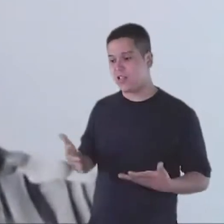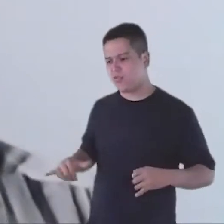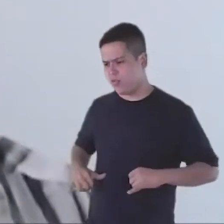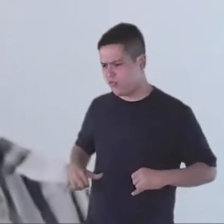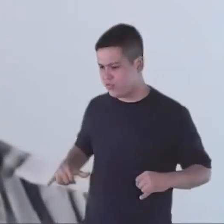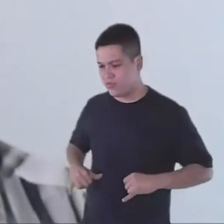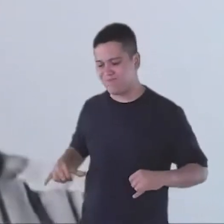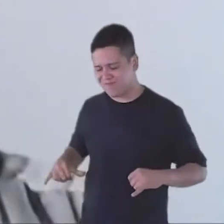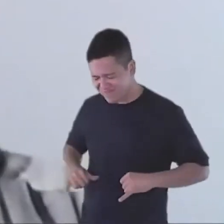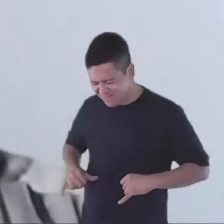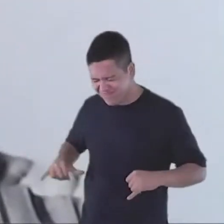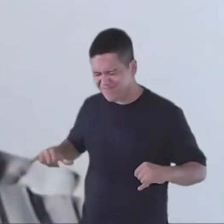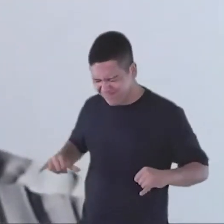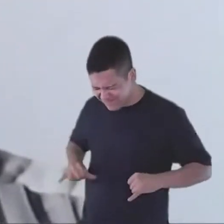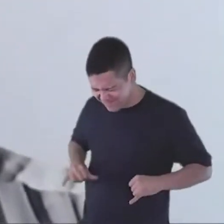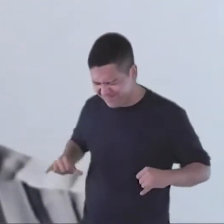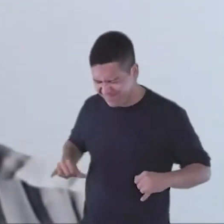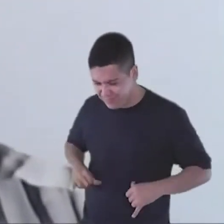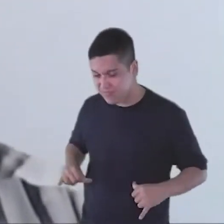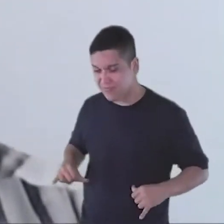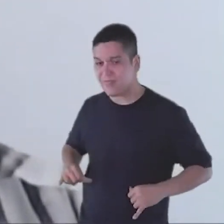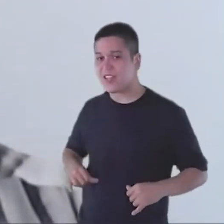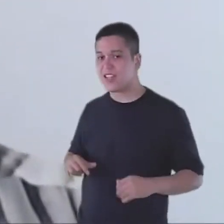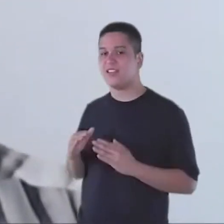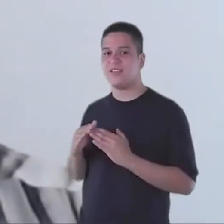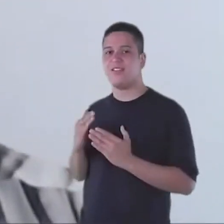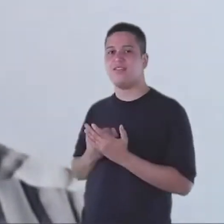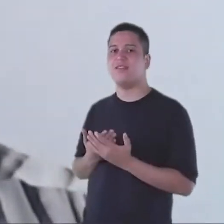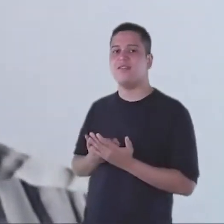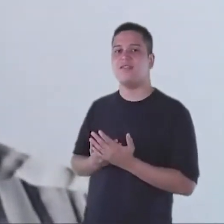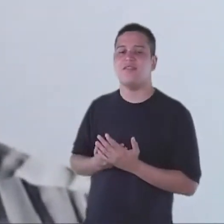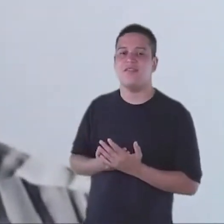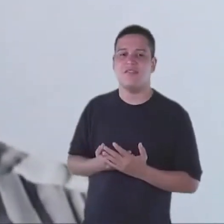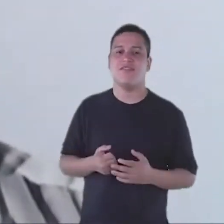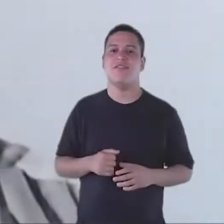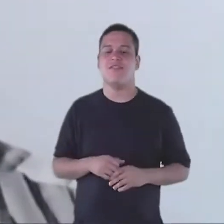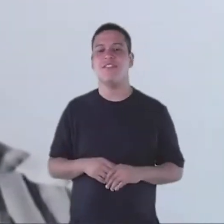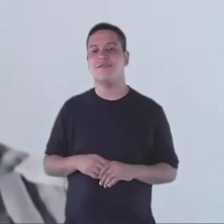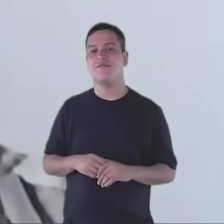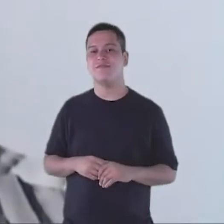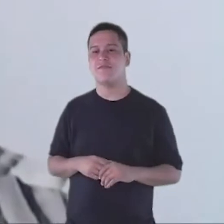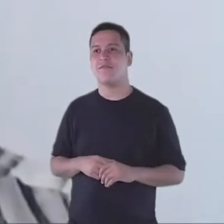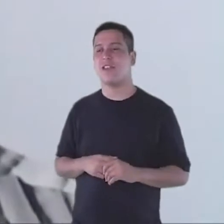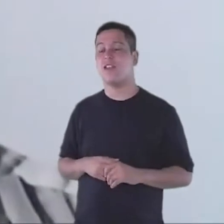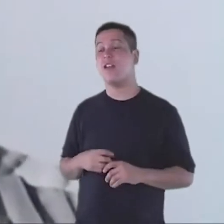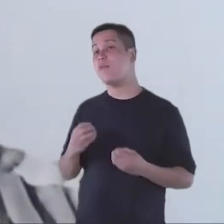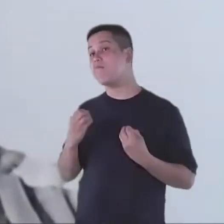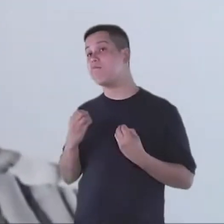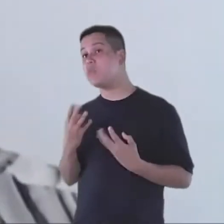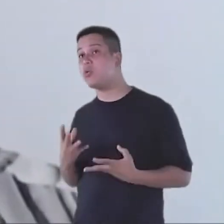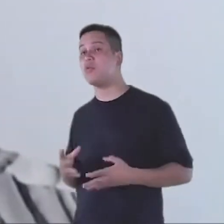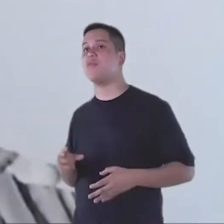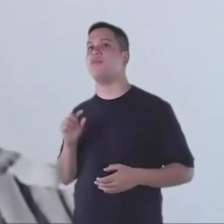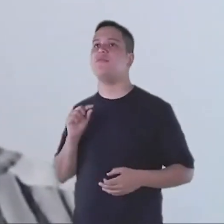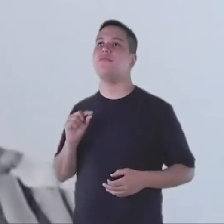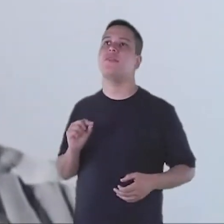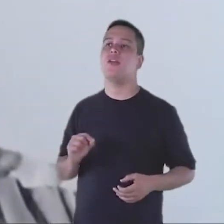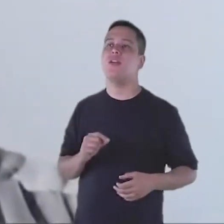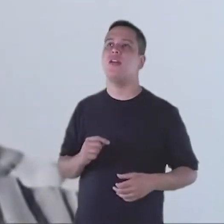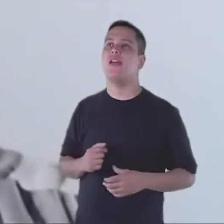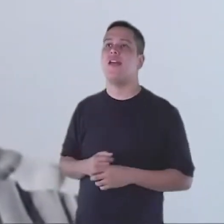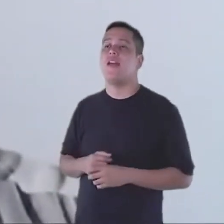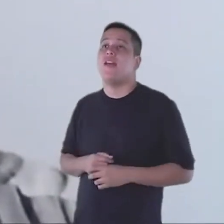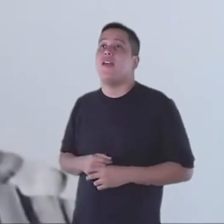Não foi pouco bullying, foi muito bullying. É. O bom é que eu tinha